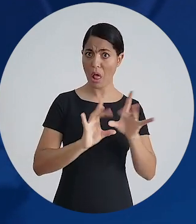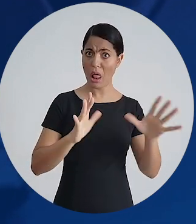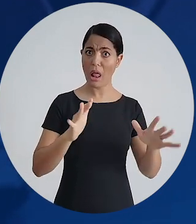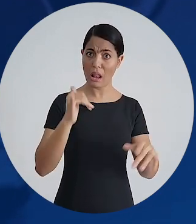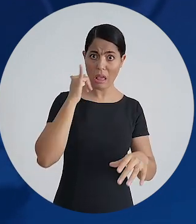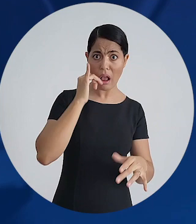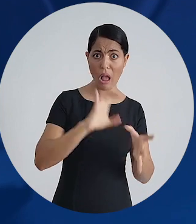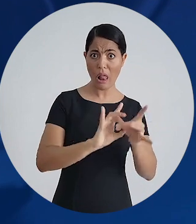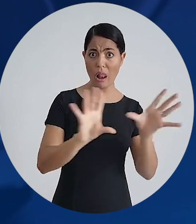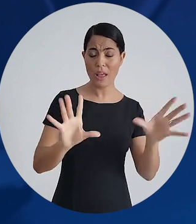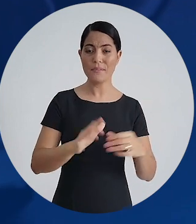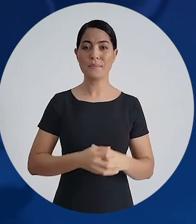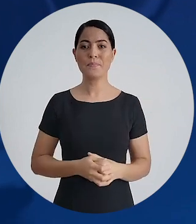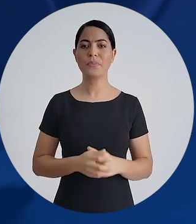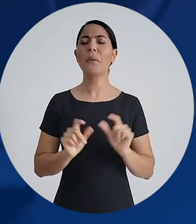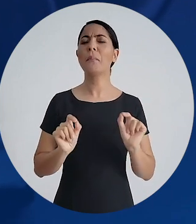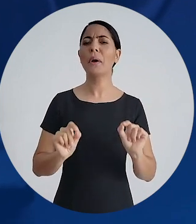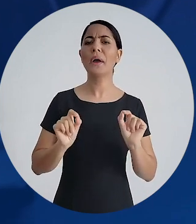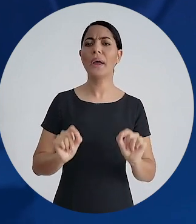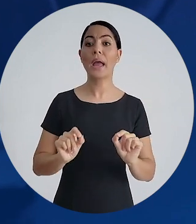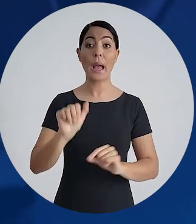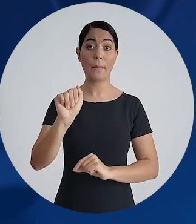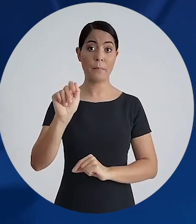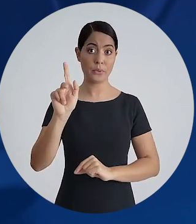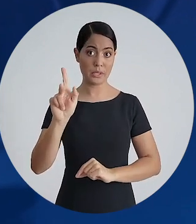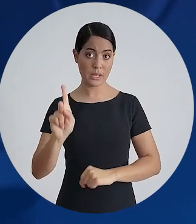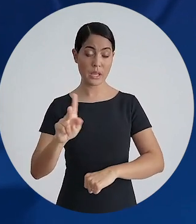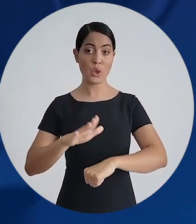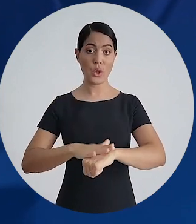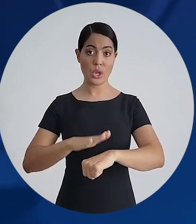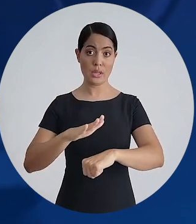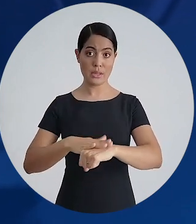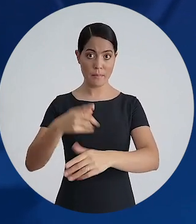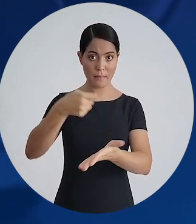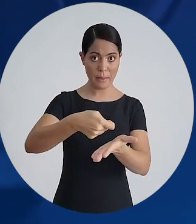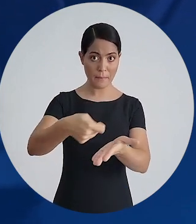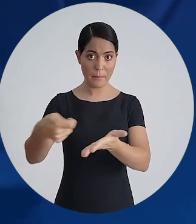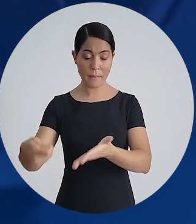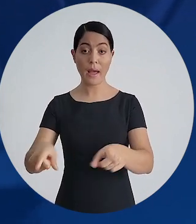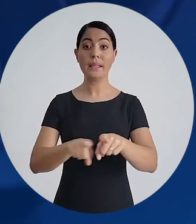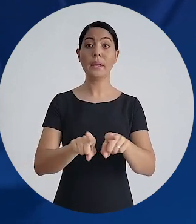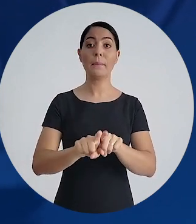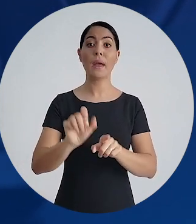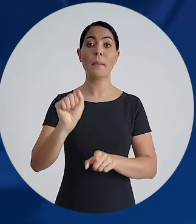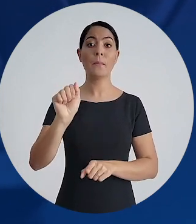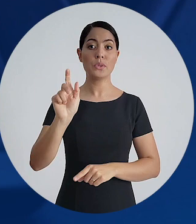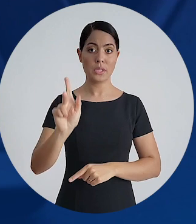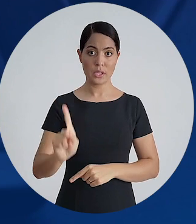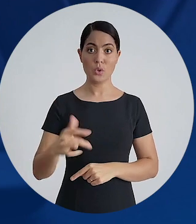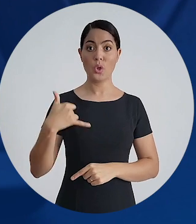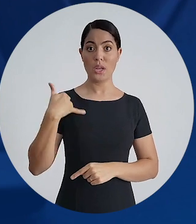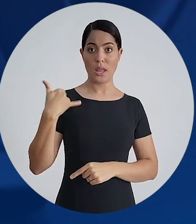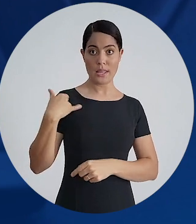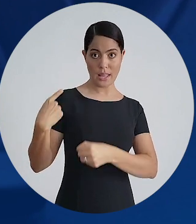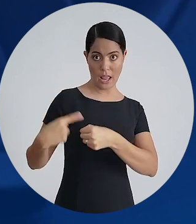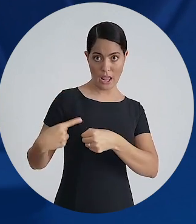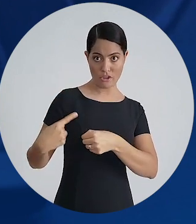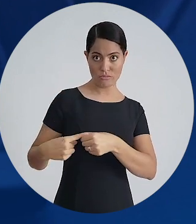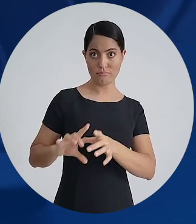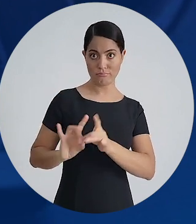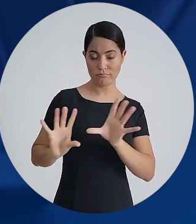INSS. Inicialmente, as exceções serão para a aposentadoria do tempo de contribuição, a aposentadoria por idade